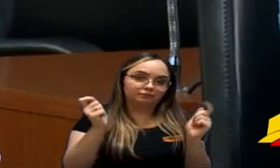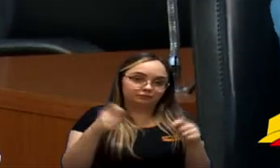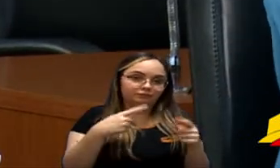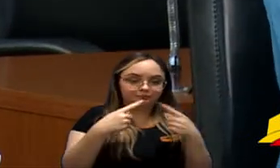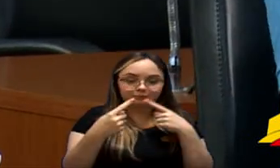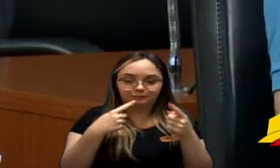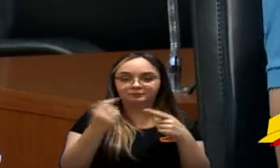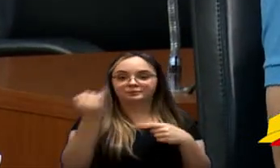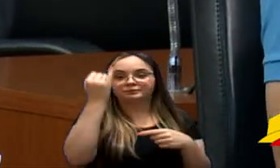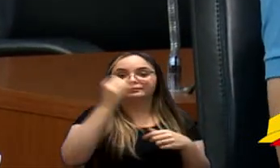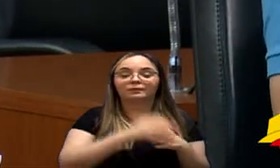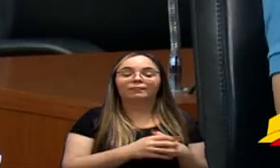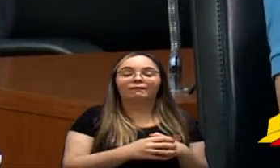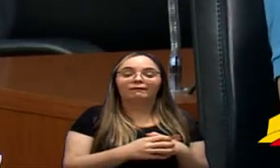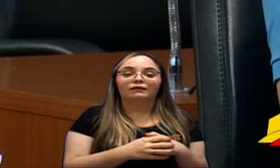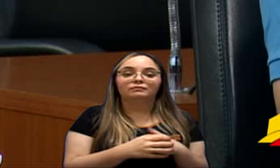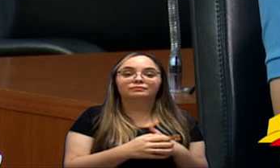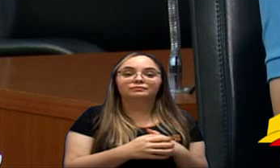aqui. Obrigado.